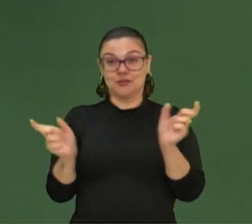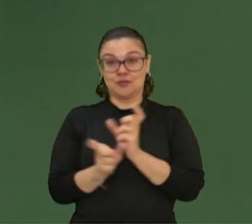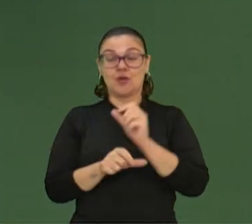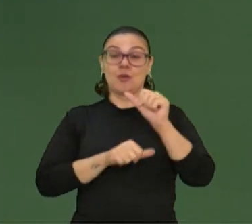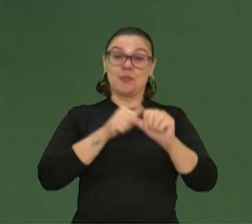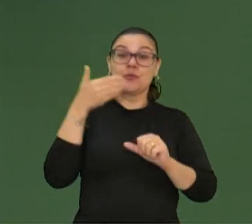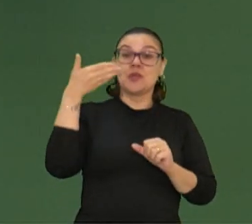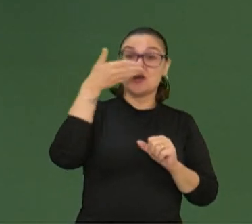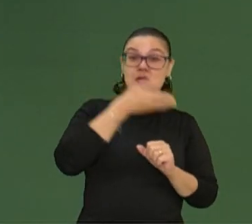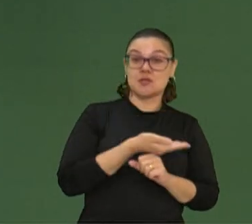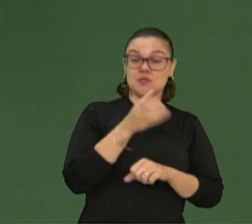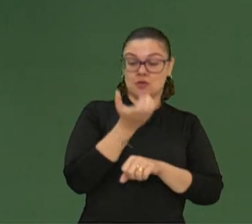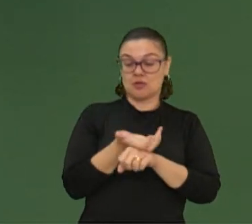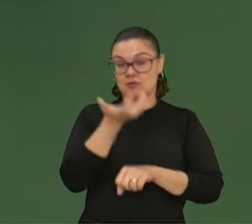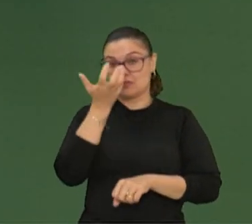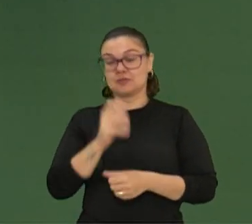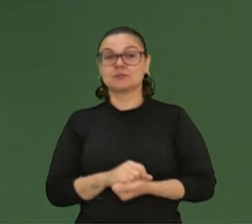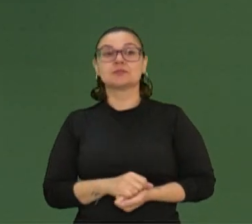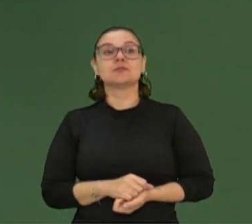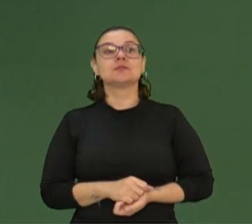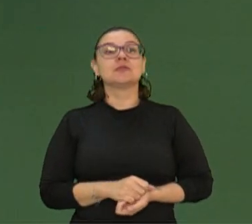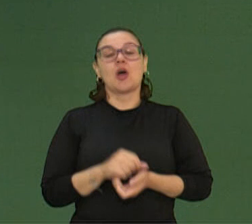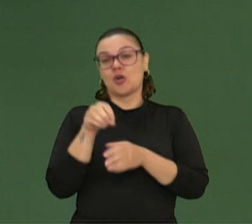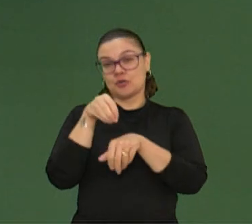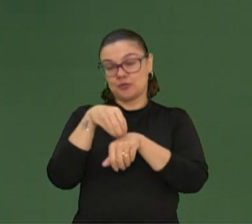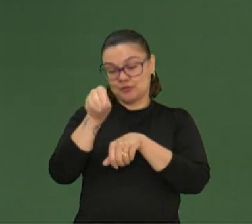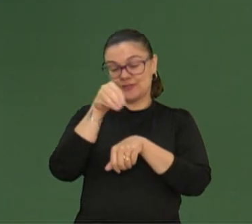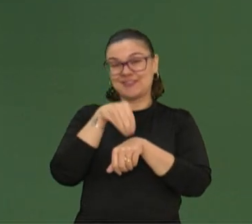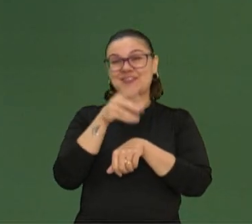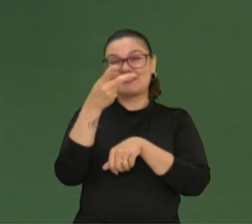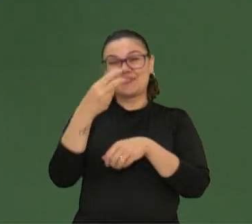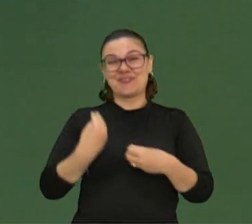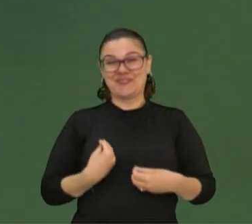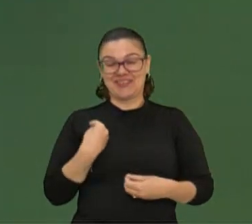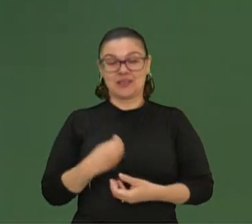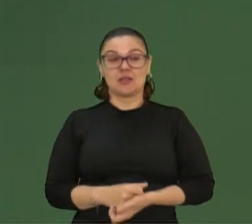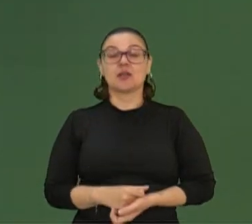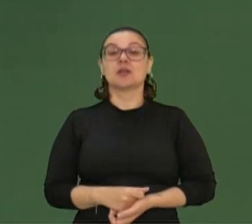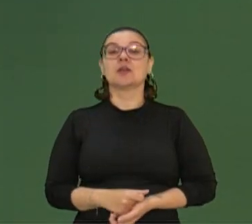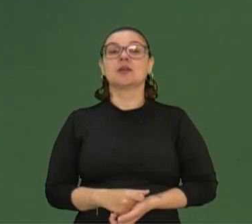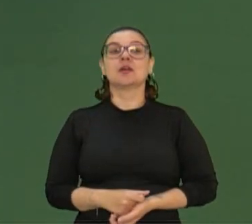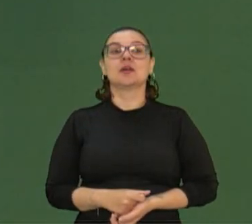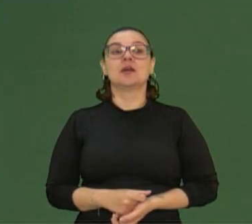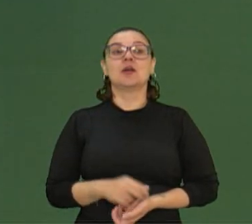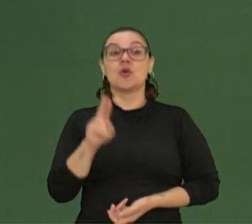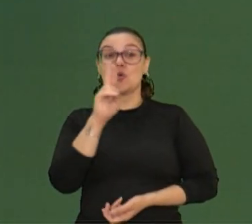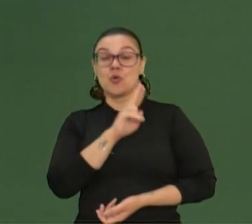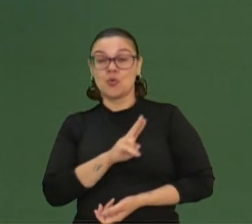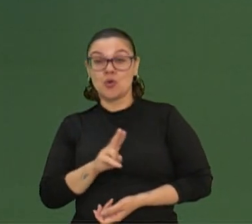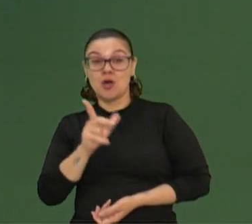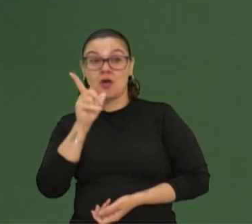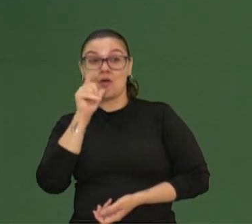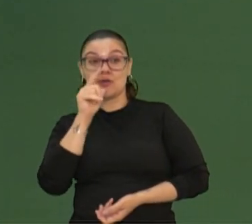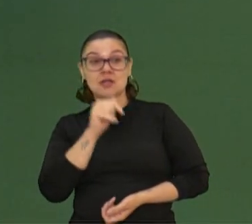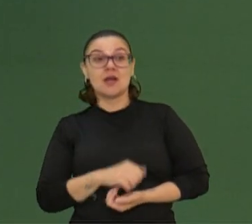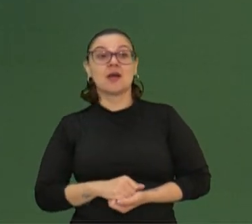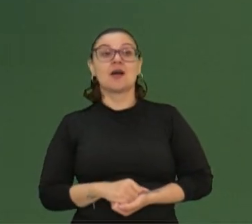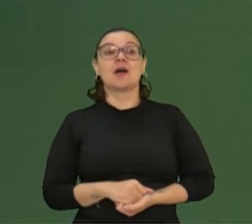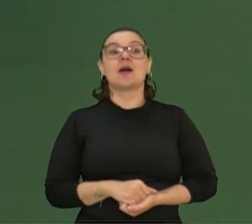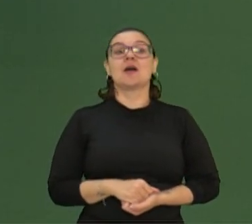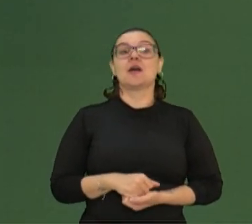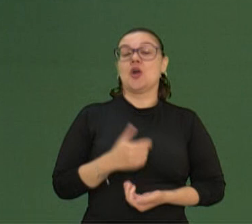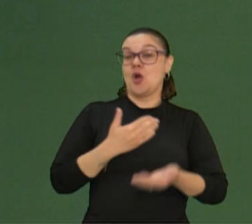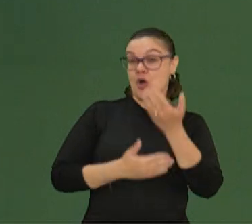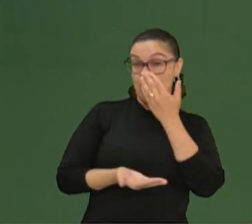gás oxigênio. Agora dicas para a sua vida, né? Relembrando, use água com sabedoria. Tome água, se alimente bem,